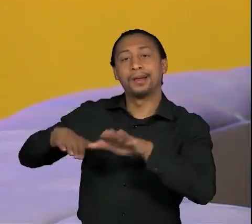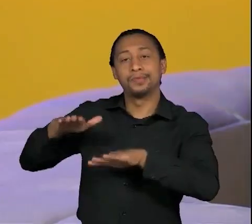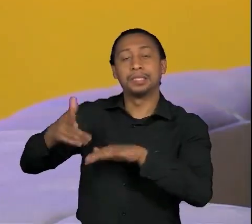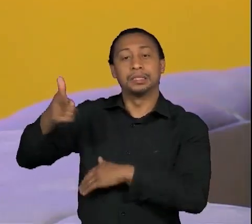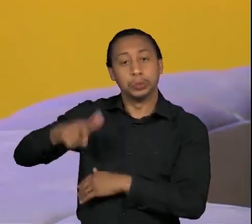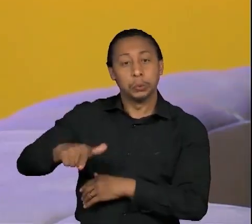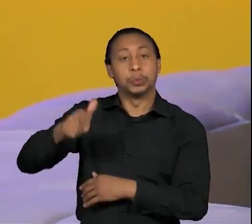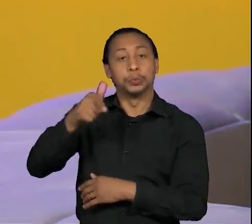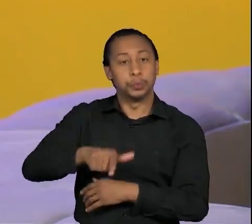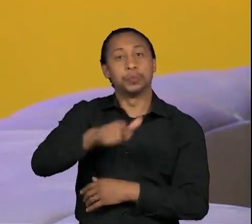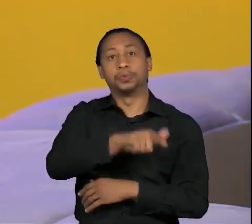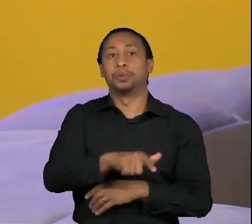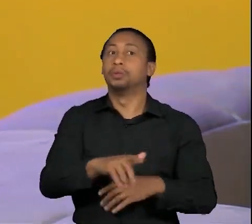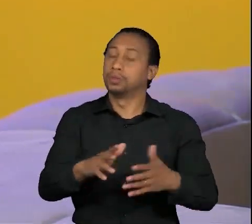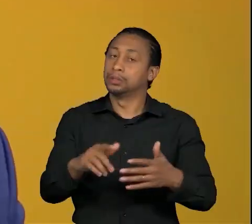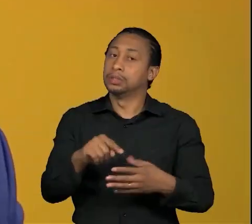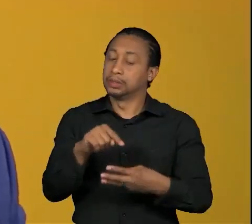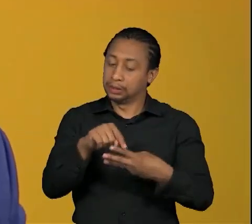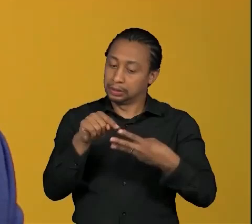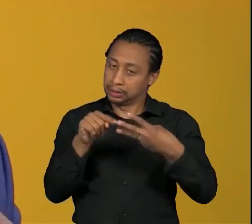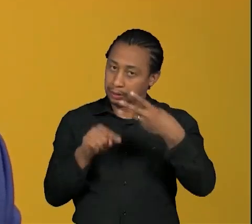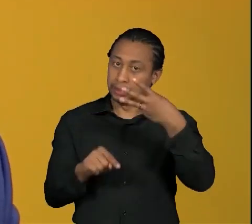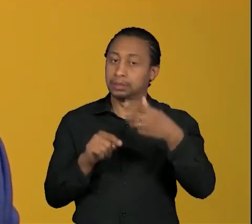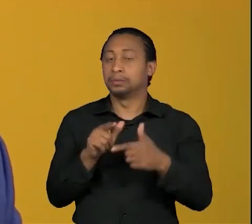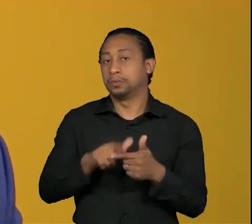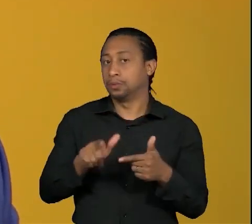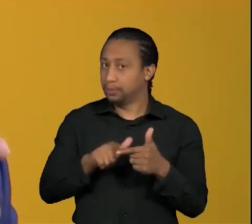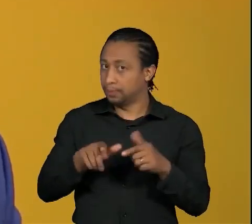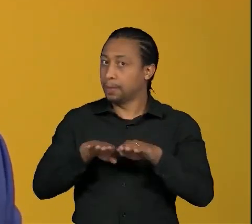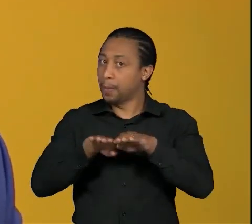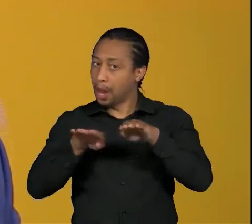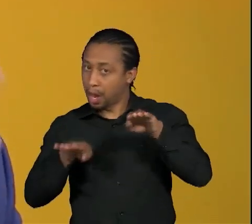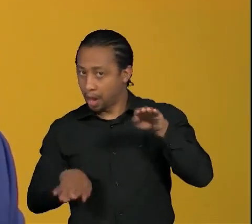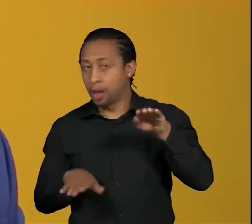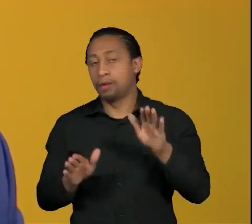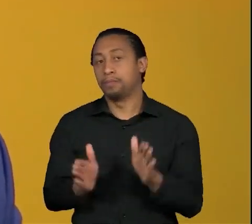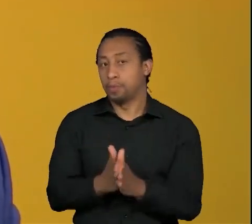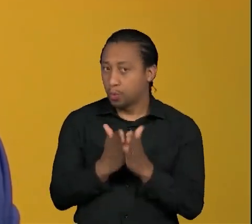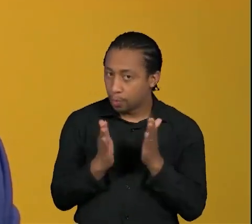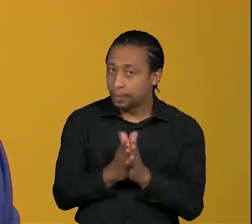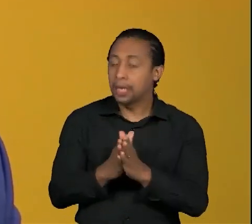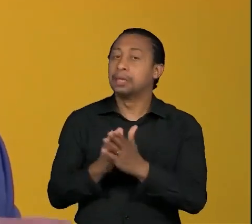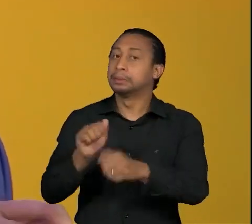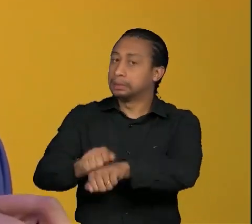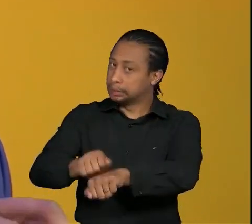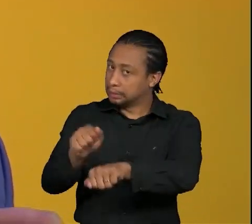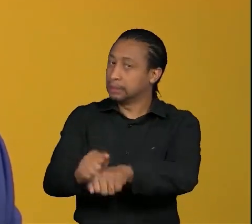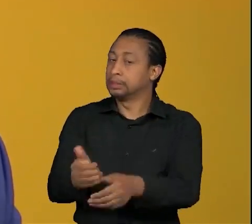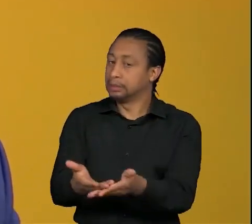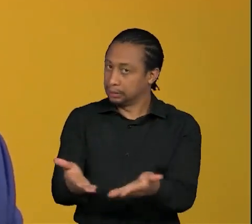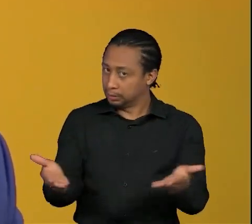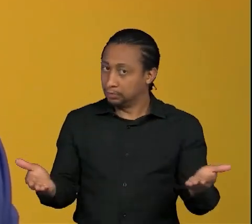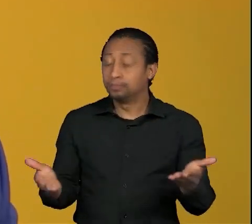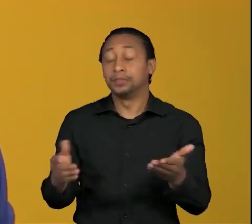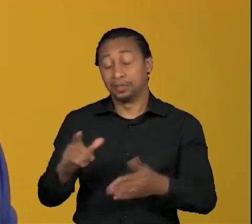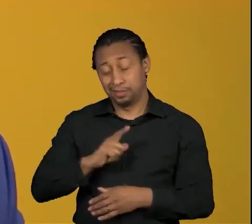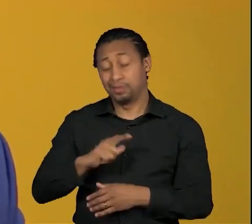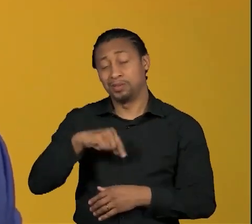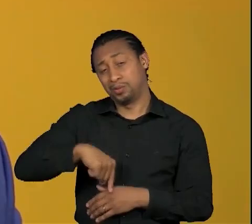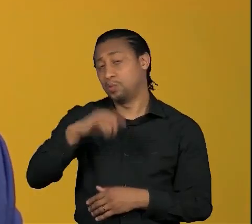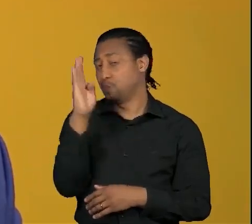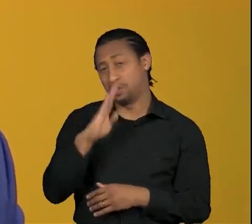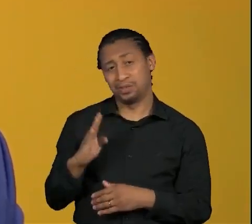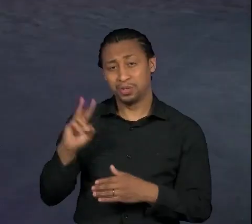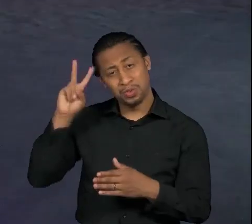assombrar. Então, acho que são três problemas. O primeiro deles é a desigualdade, a pobreza e a miséria que assola o Brasil em todos os momentos da